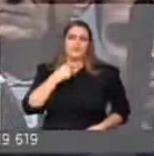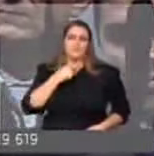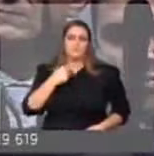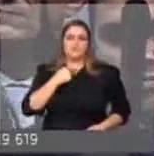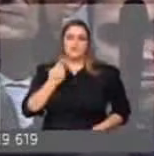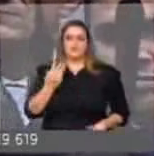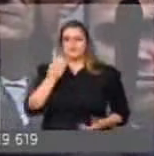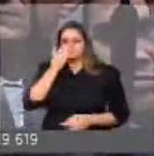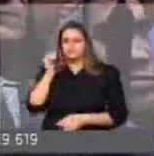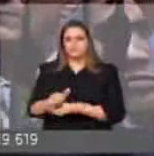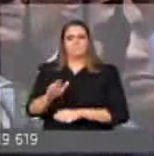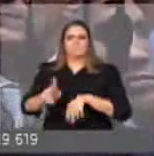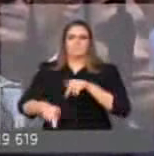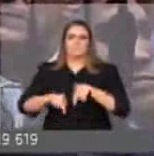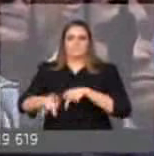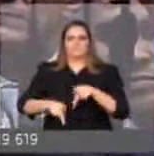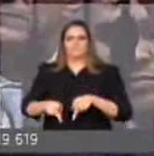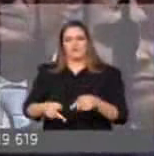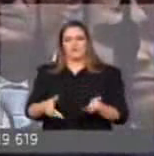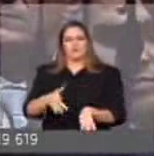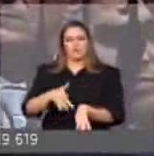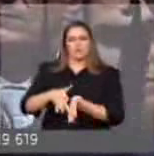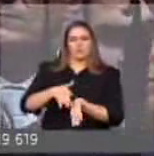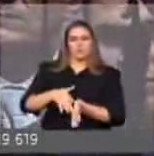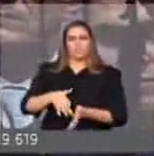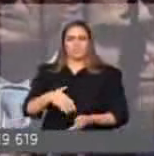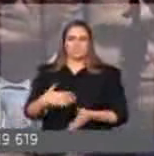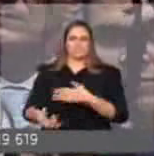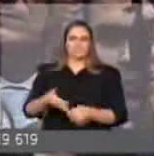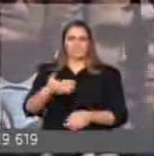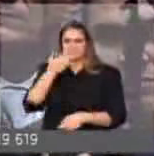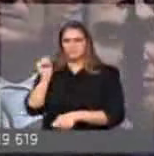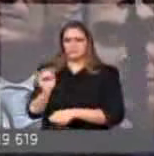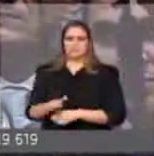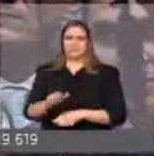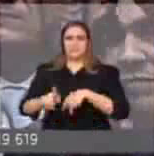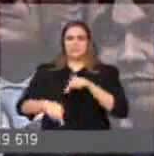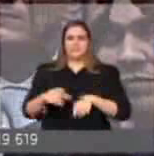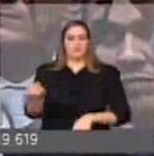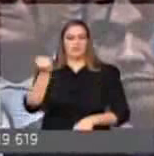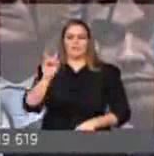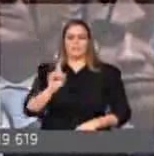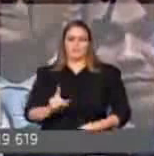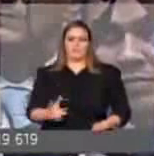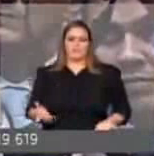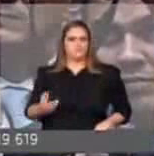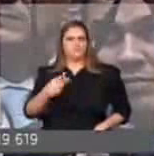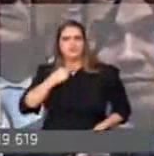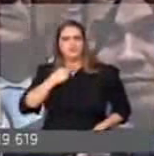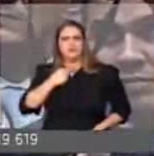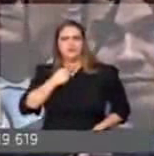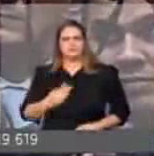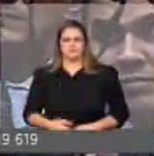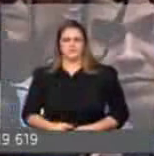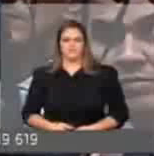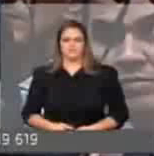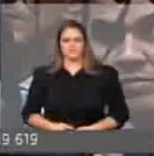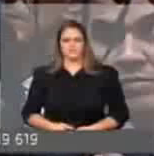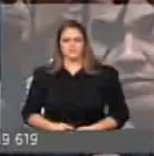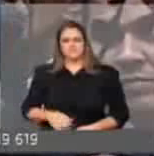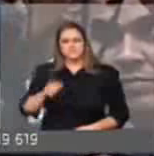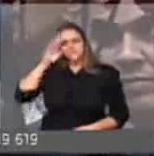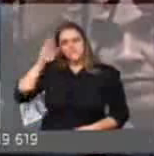para a opinião pública e fingir que o que o povo fala e que as ruas falam não importa nesse momento.